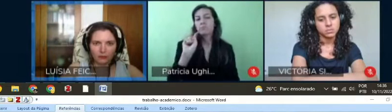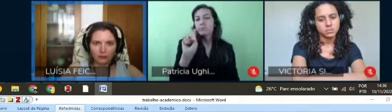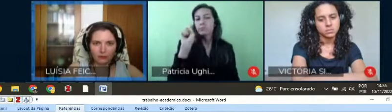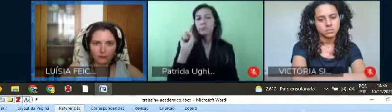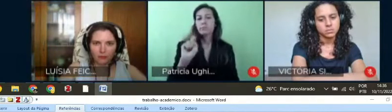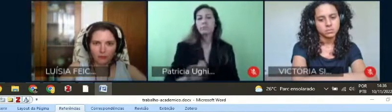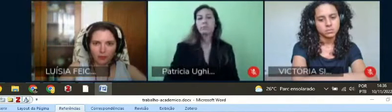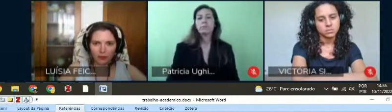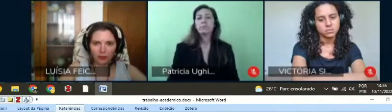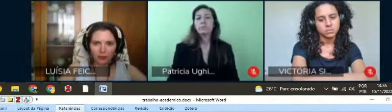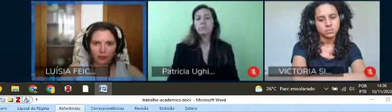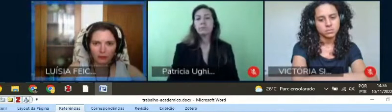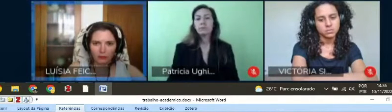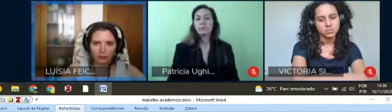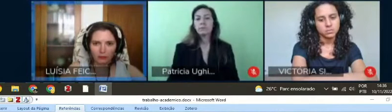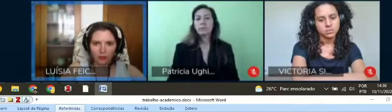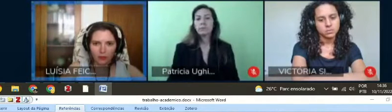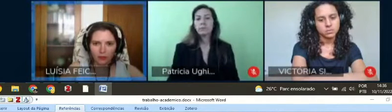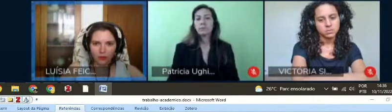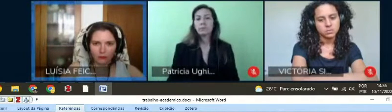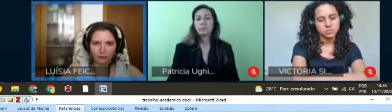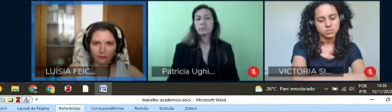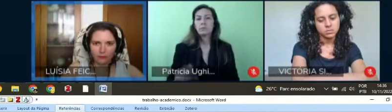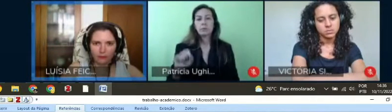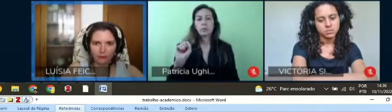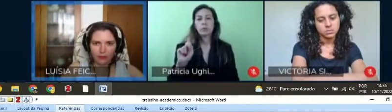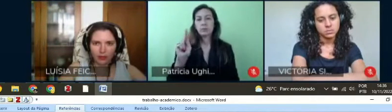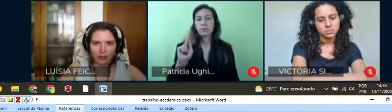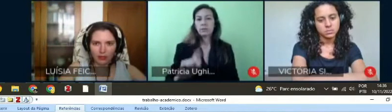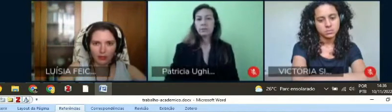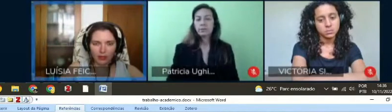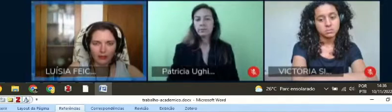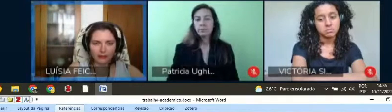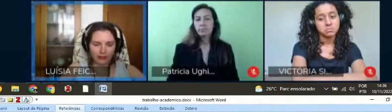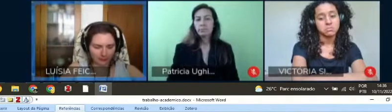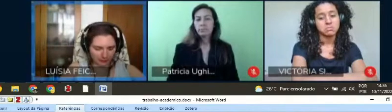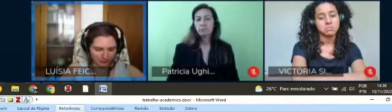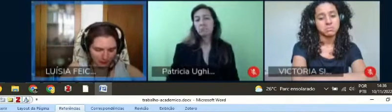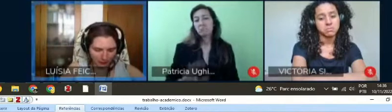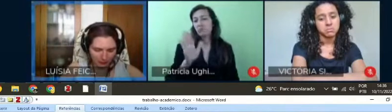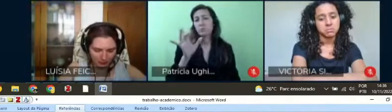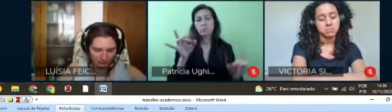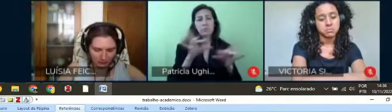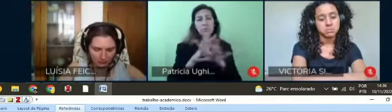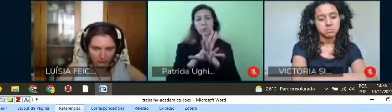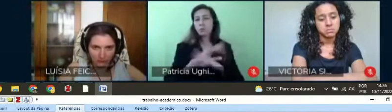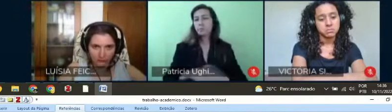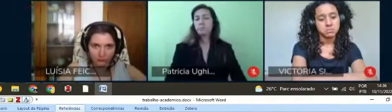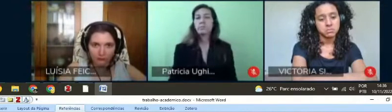figura e dou OK. E aqui está.